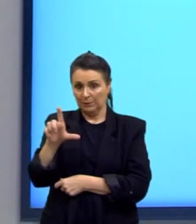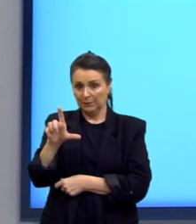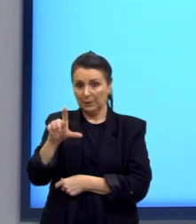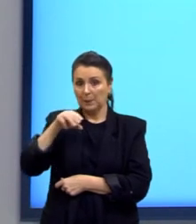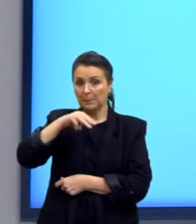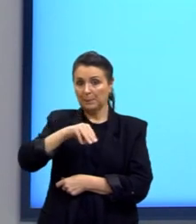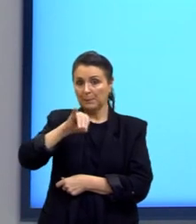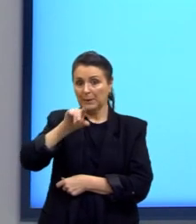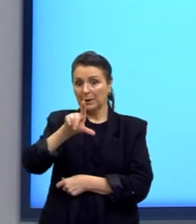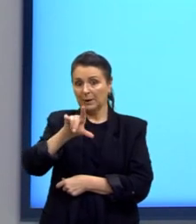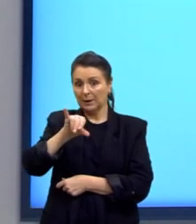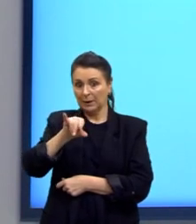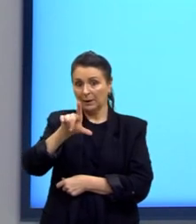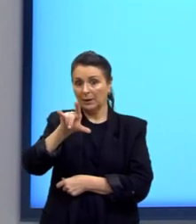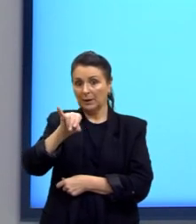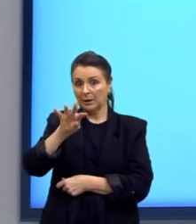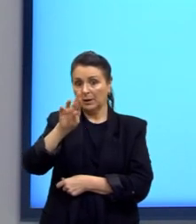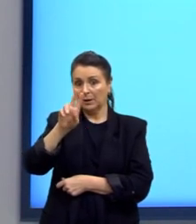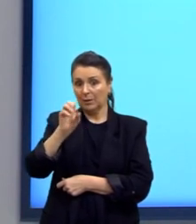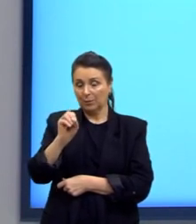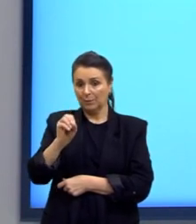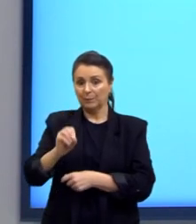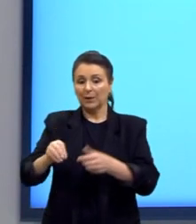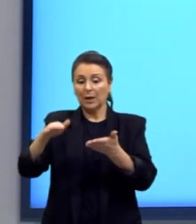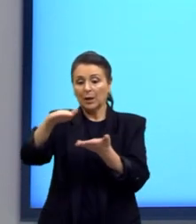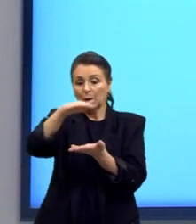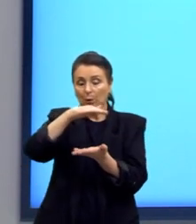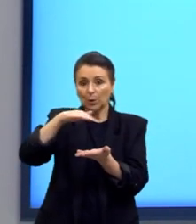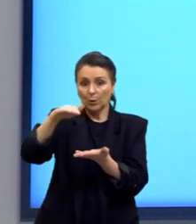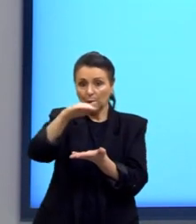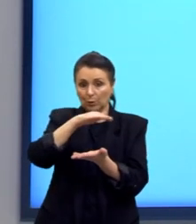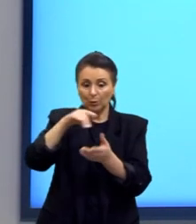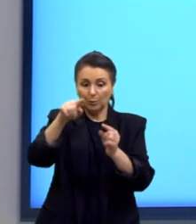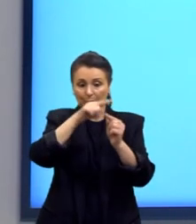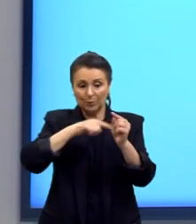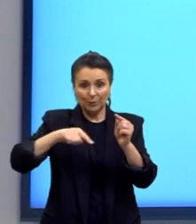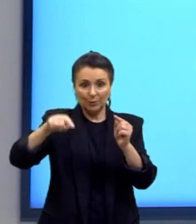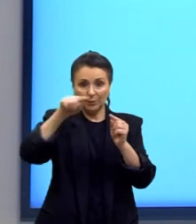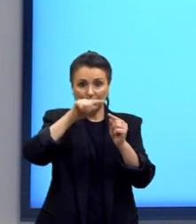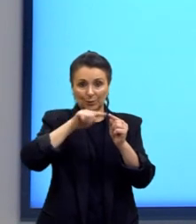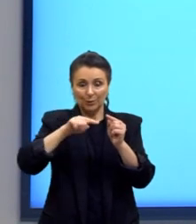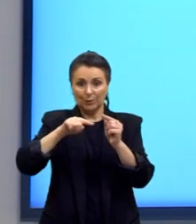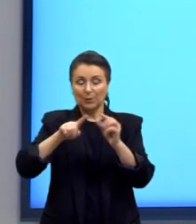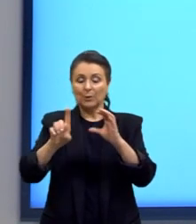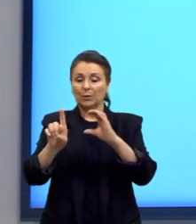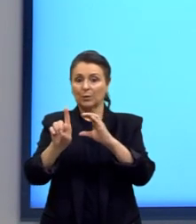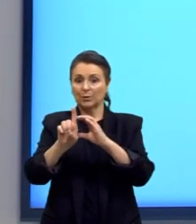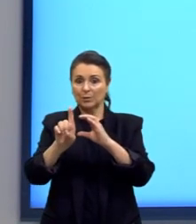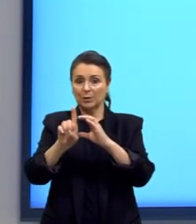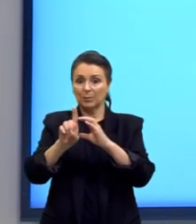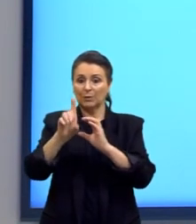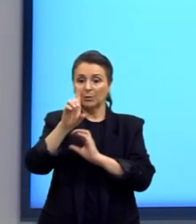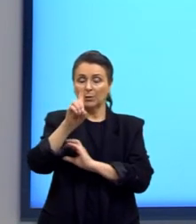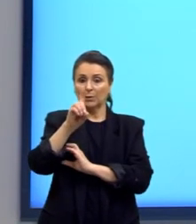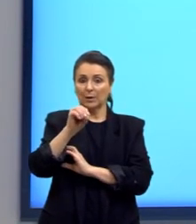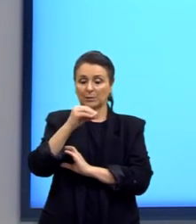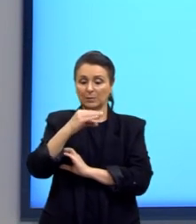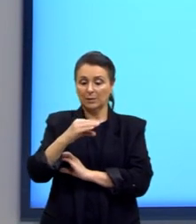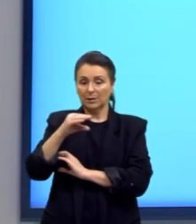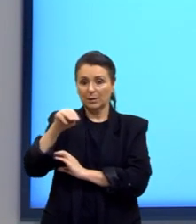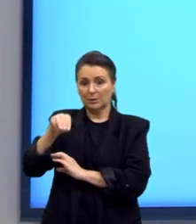e que o topo da caneca é uma circunferência de diâmetro d maiúsculo medindo 10 cm